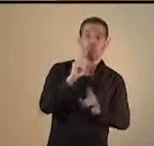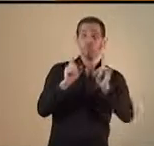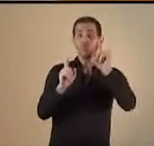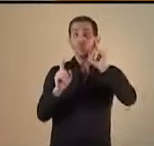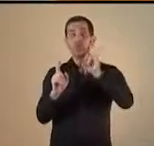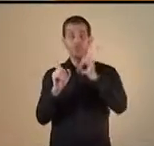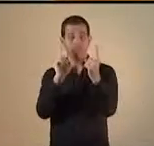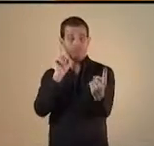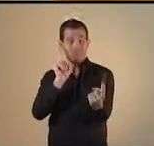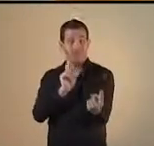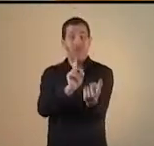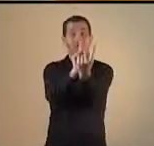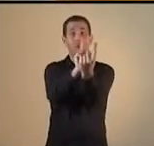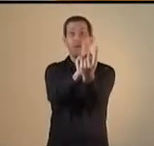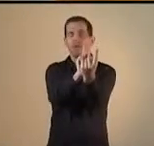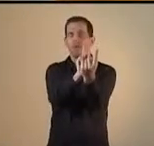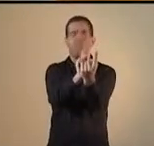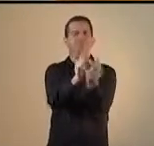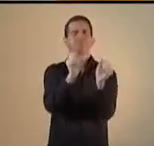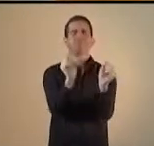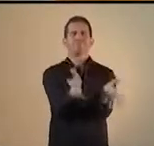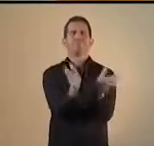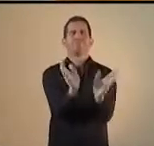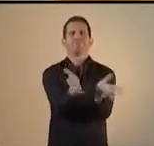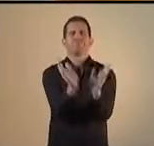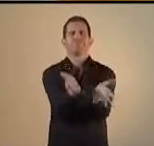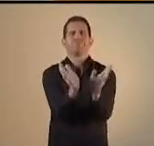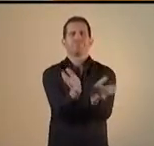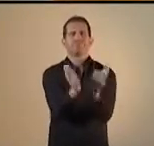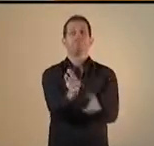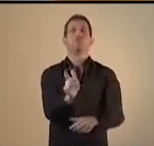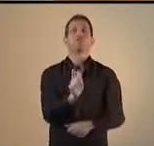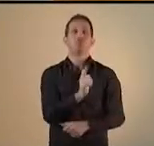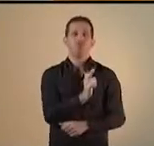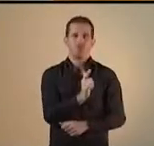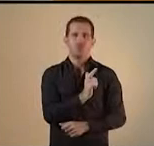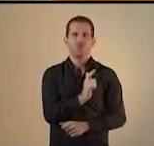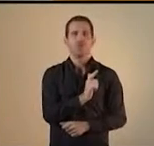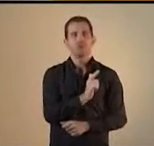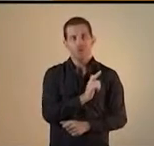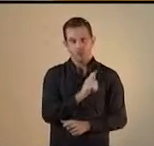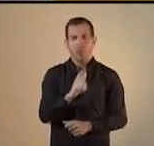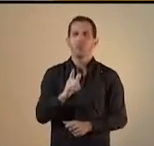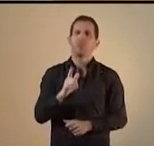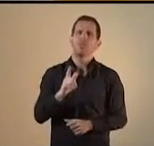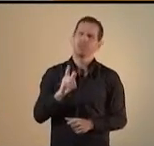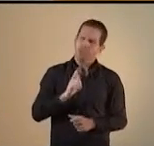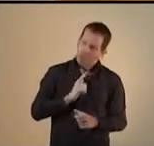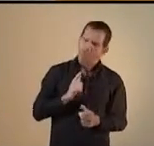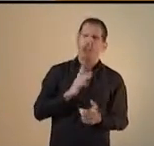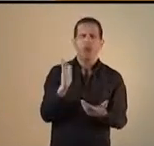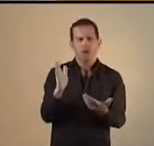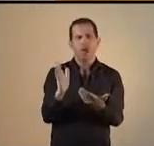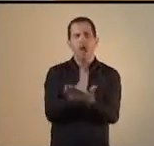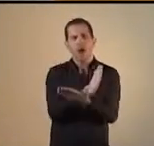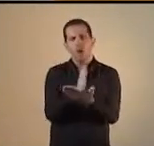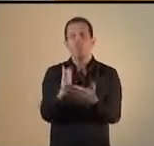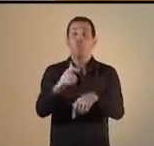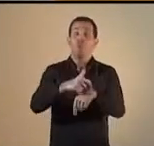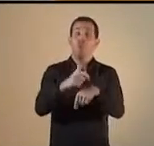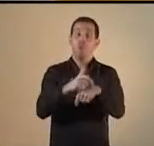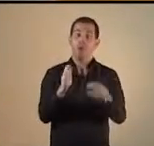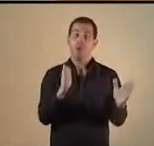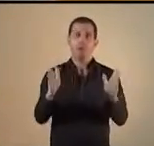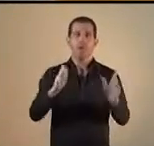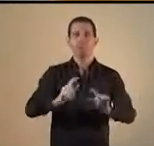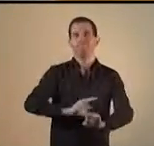surdos se estavam presentes, ali havia língua de sinais. Passamos por momentos em que